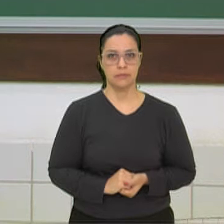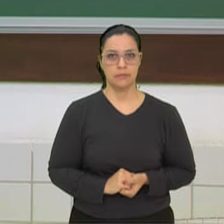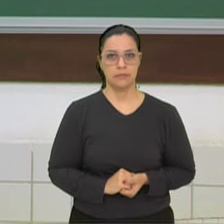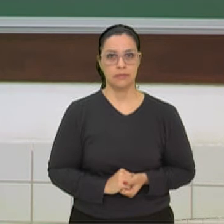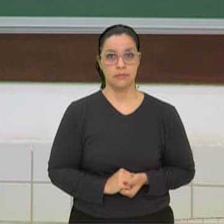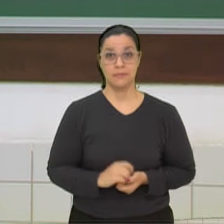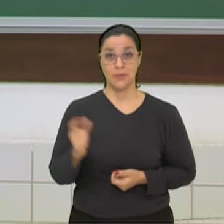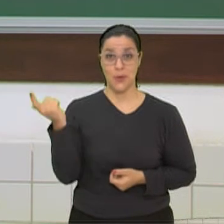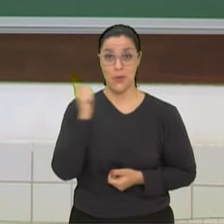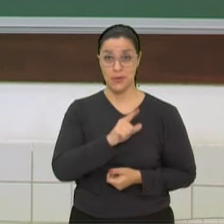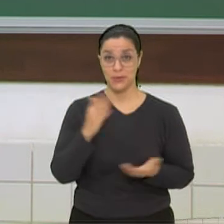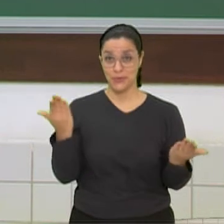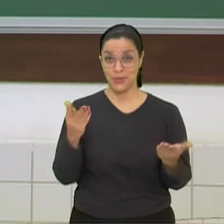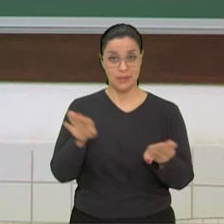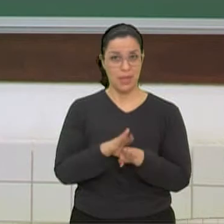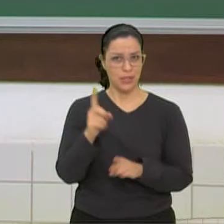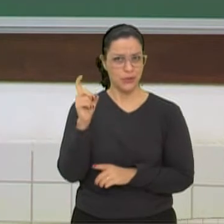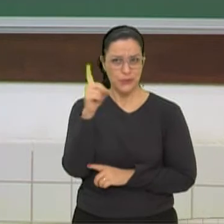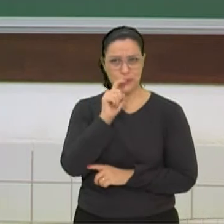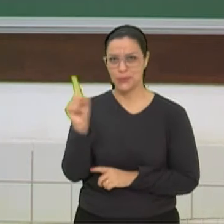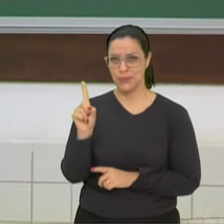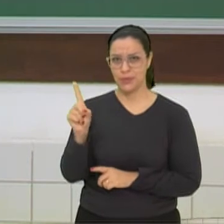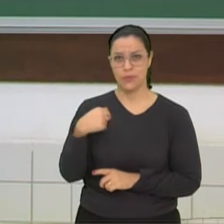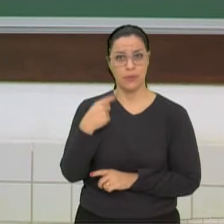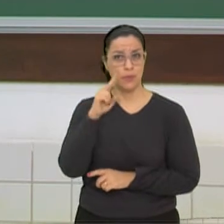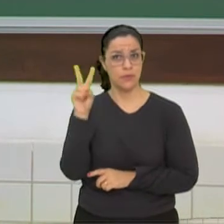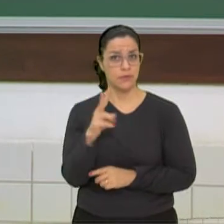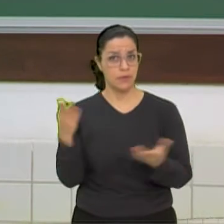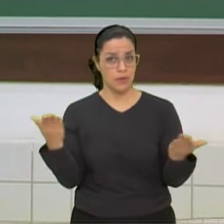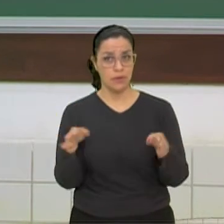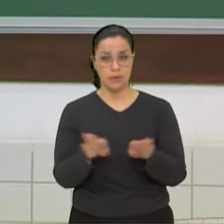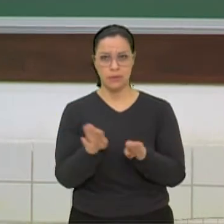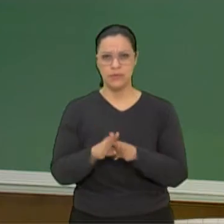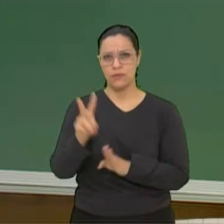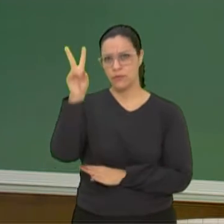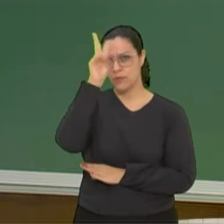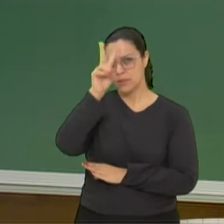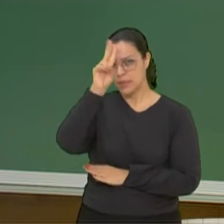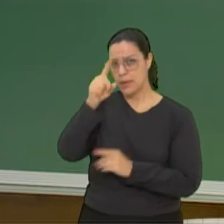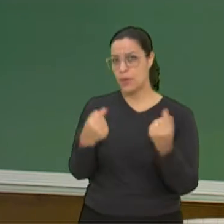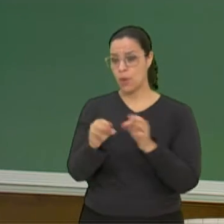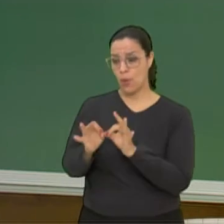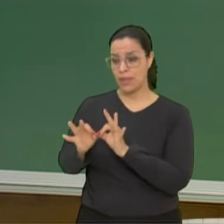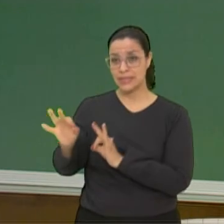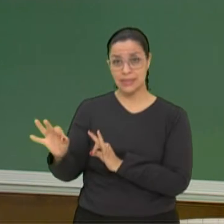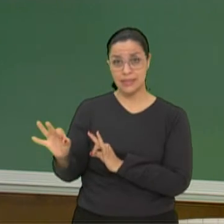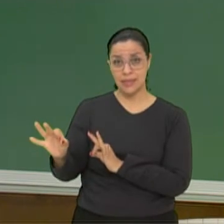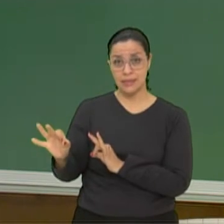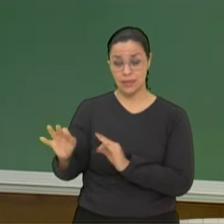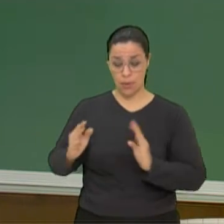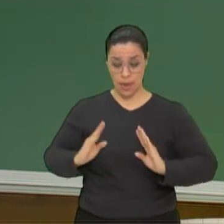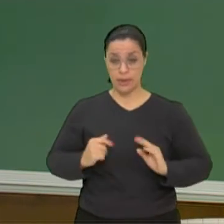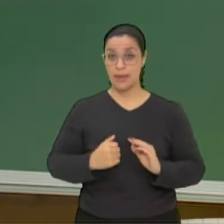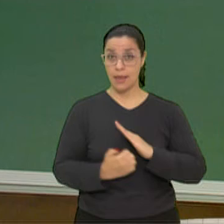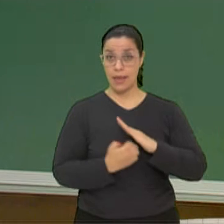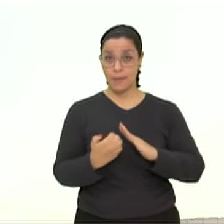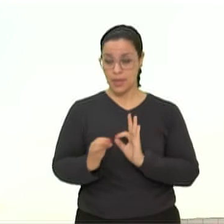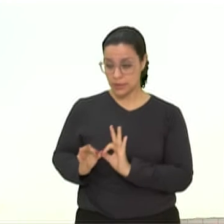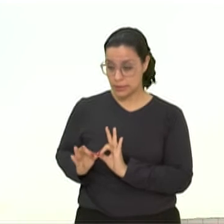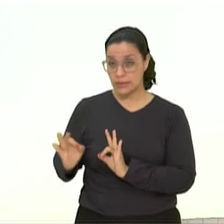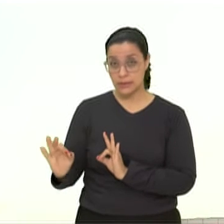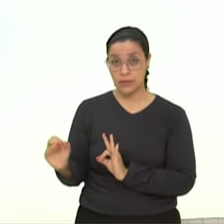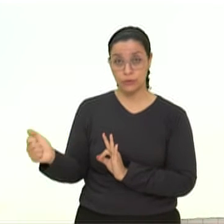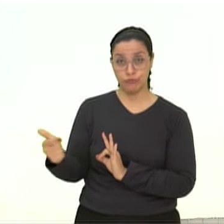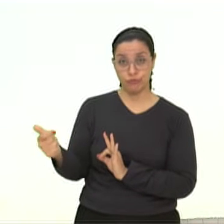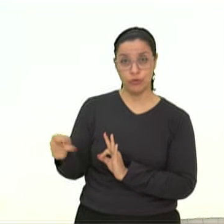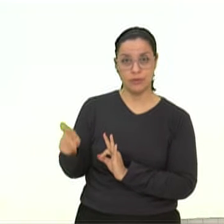E aí, conseguiram? Bom, não é tão difícil, né? Vamos dar uma olhadinha aqui. Você lembra qual que era a distância do escritório até o cliente A? Né? Tá lá, a distância é